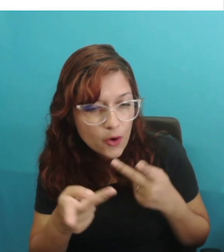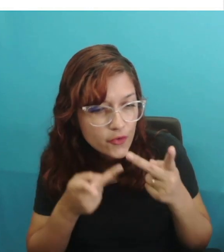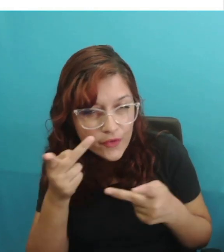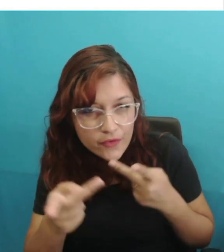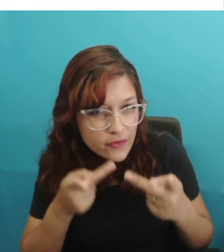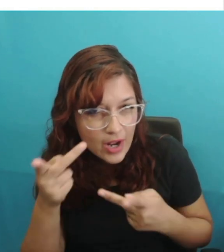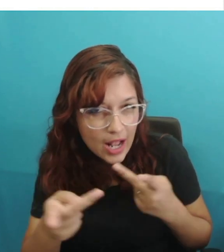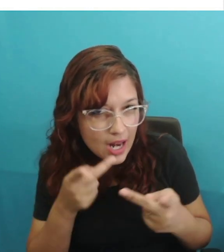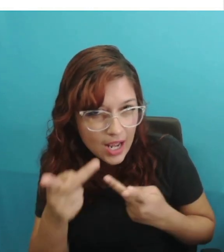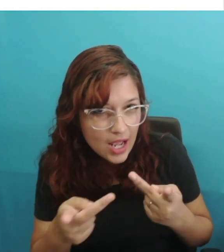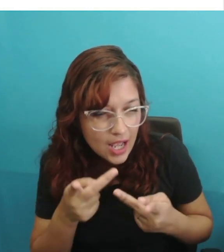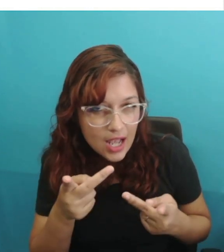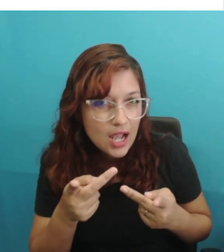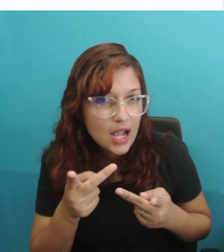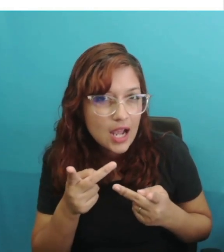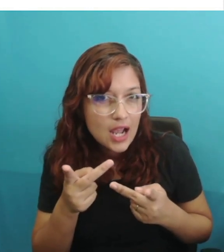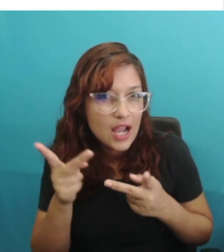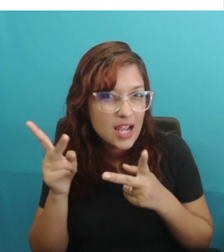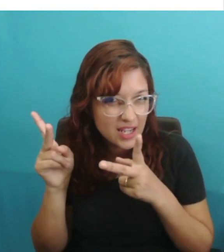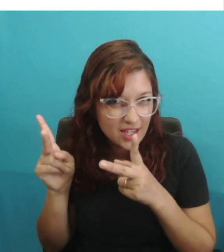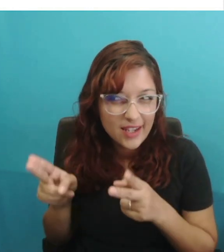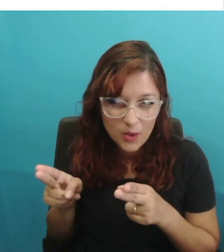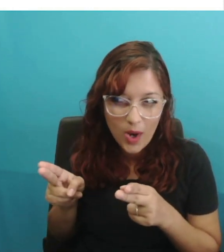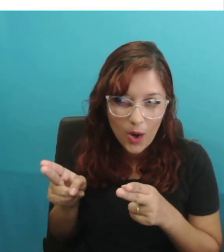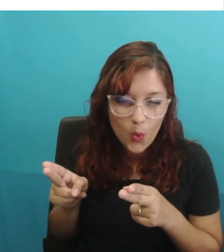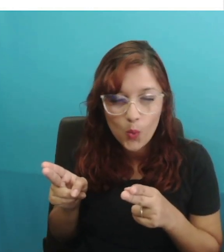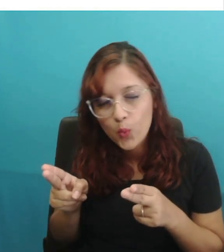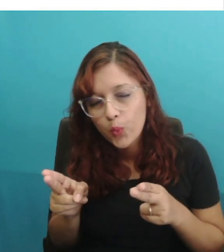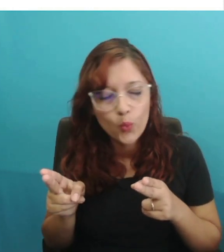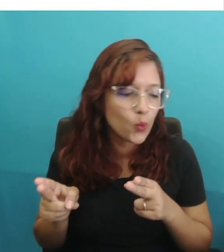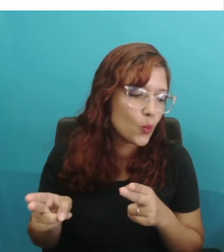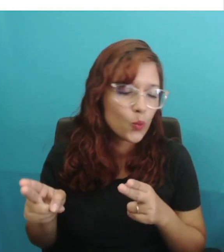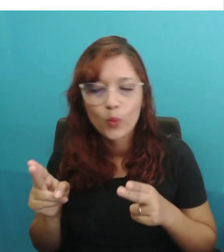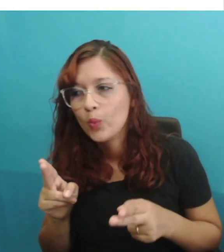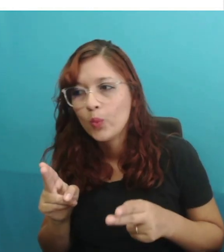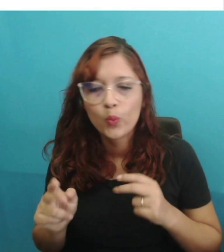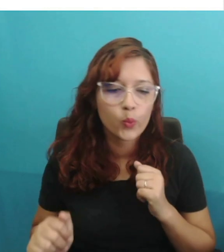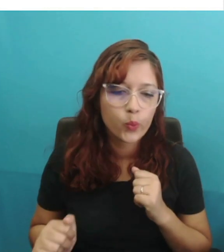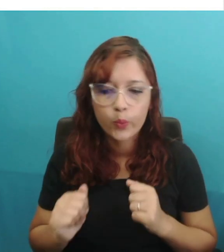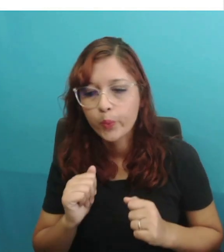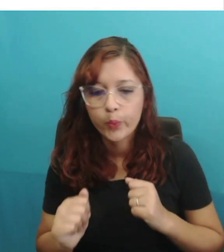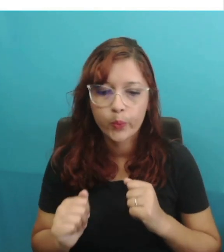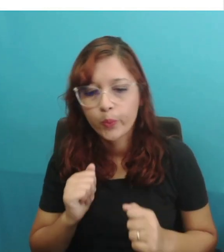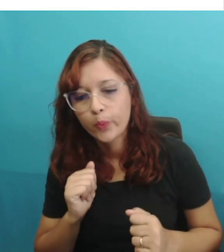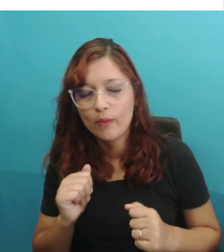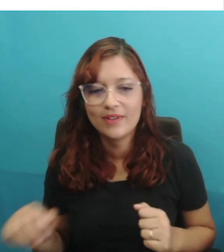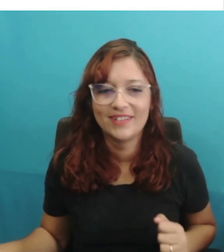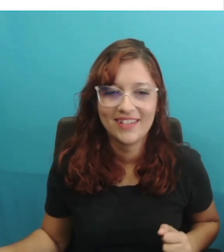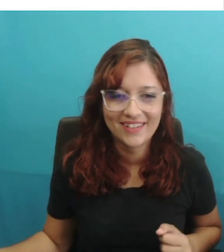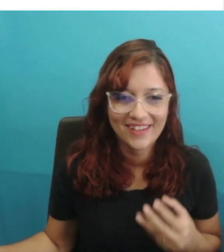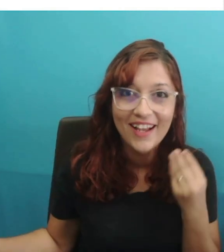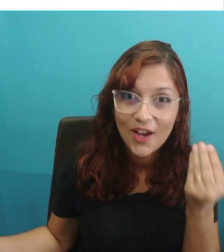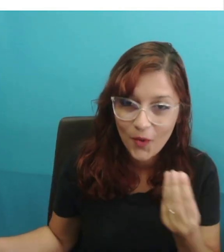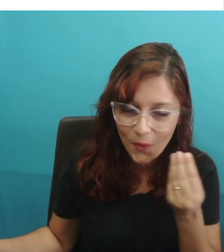Mas como é que as pessoas falam? Desse jeitinho? Não.